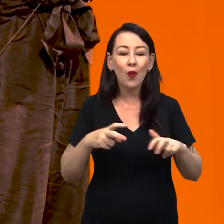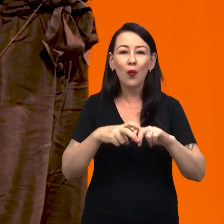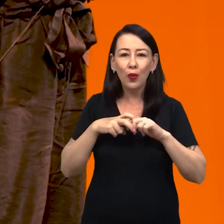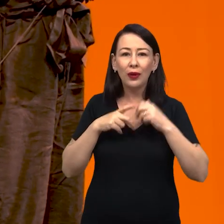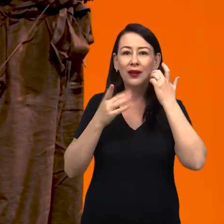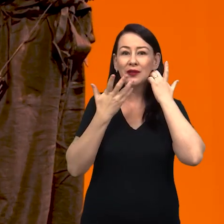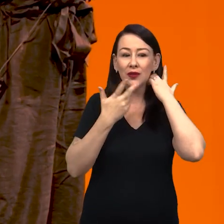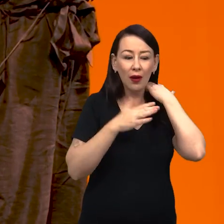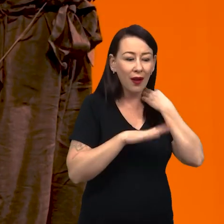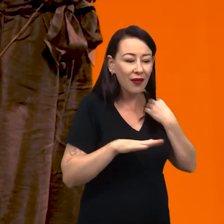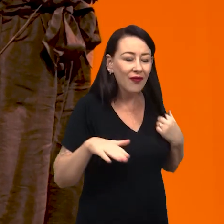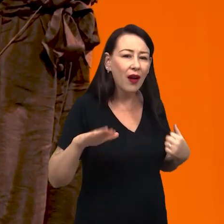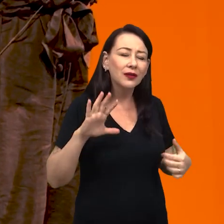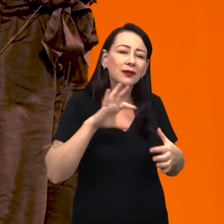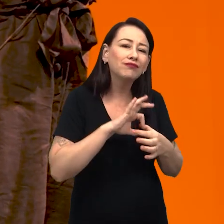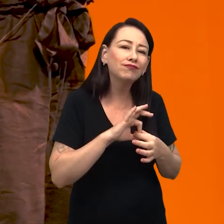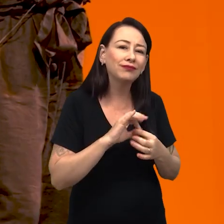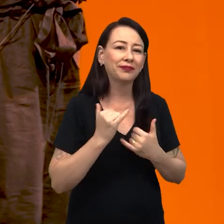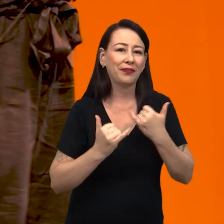me traz para a brincadeira.